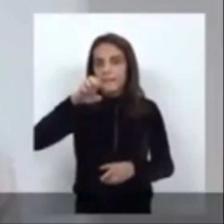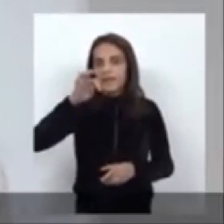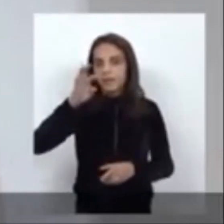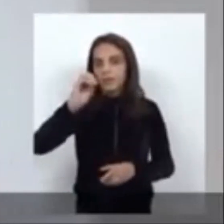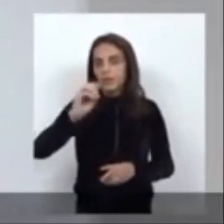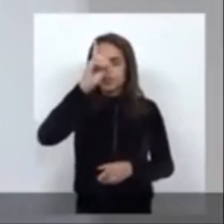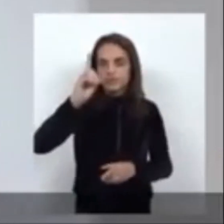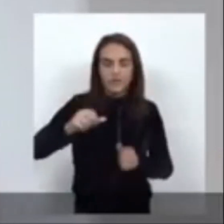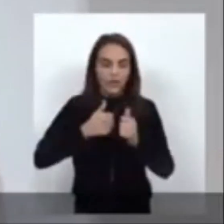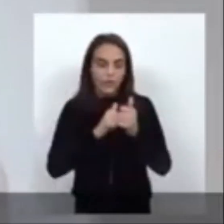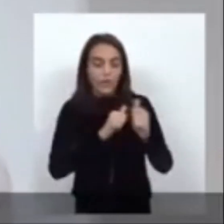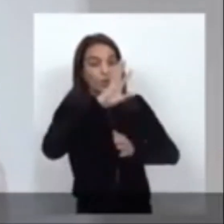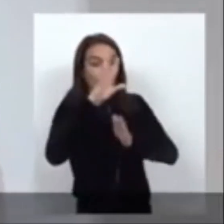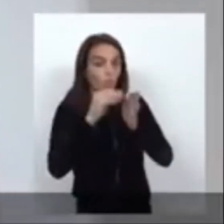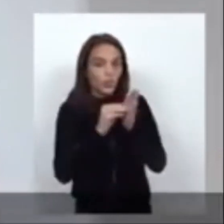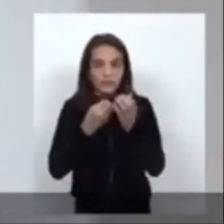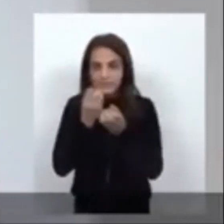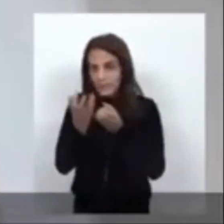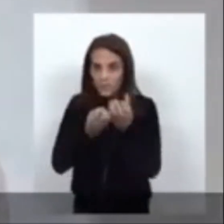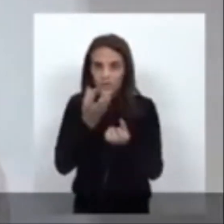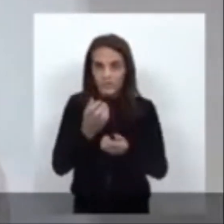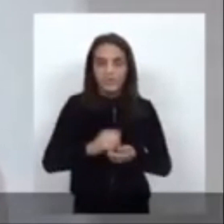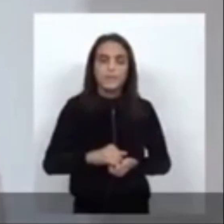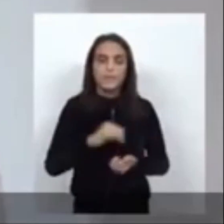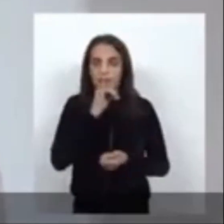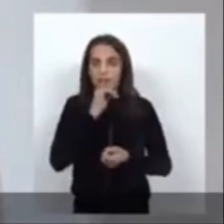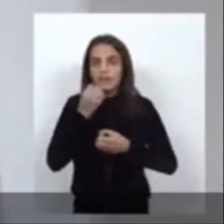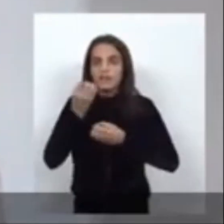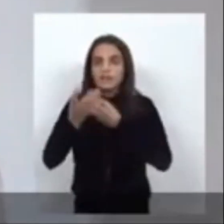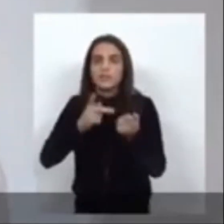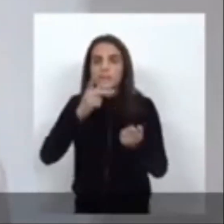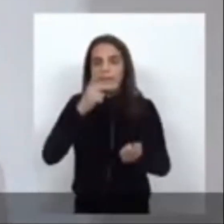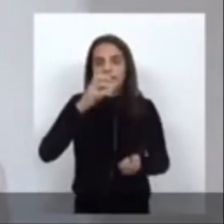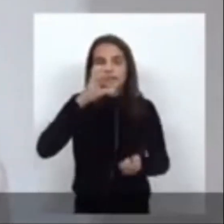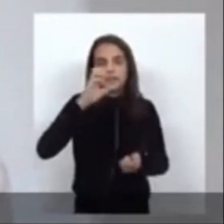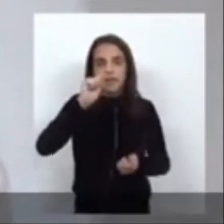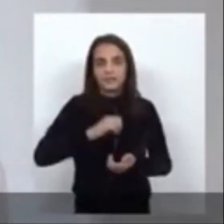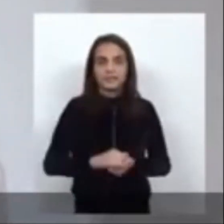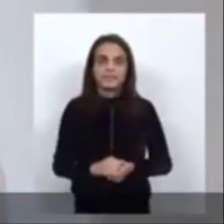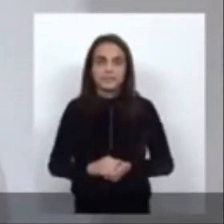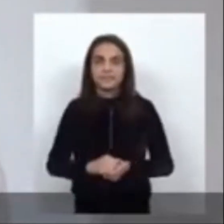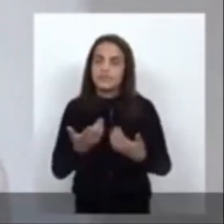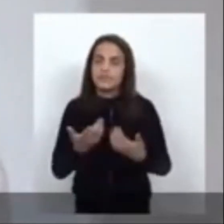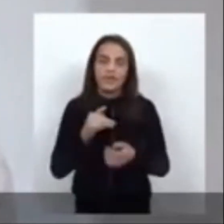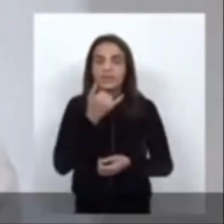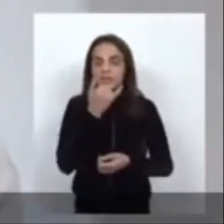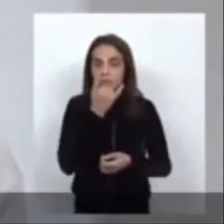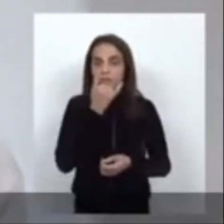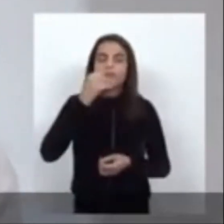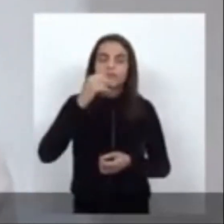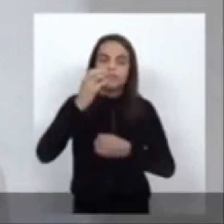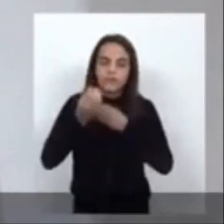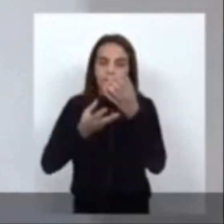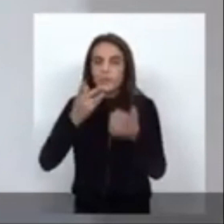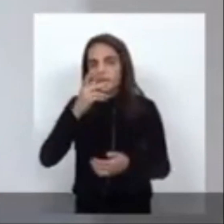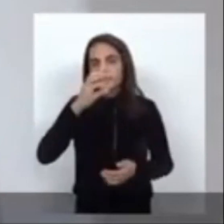as devolutivas. Então, um exemplo, eu vou fazer devolutiva de PCA. Quem vai estar, eu vou fazer devolutiva do PCA. Quem